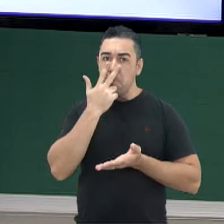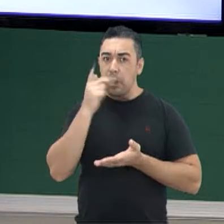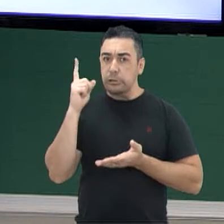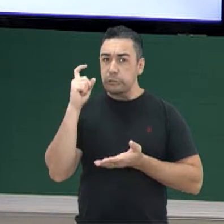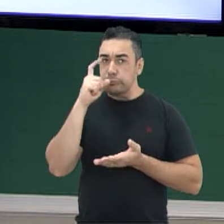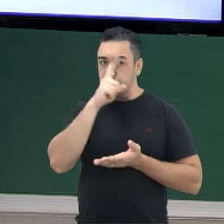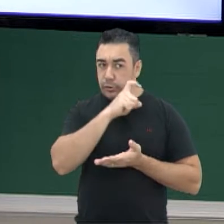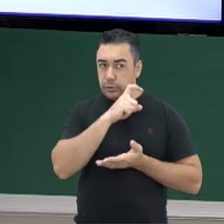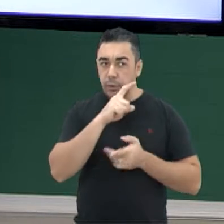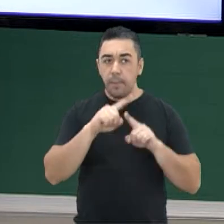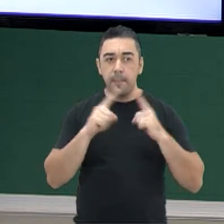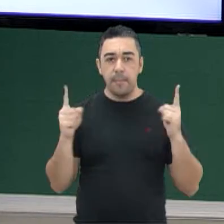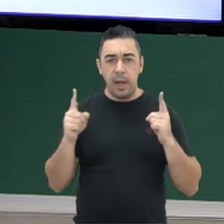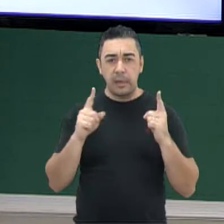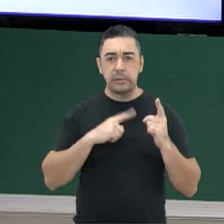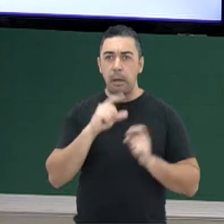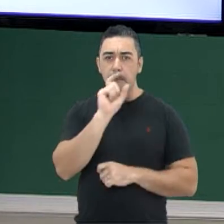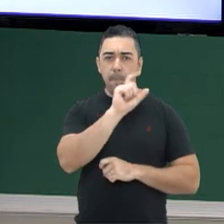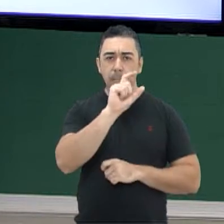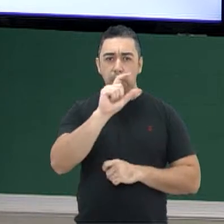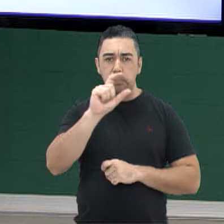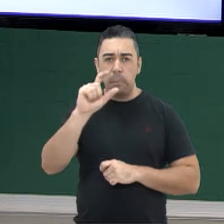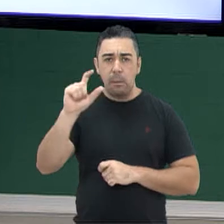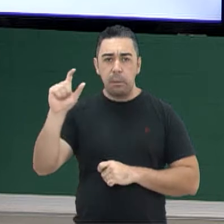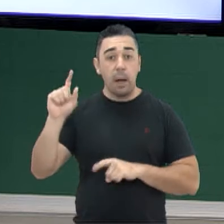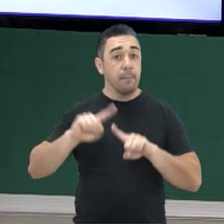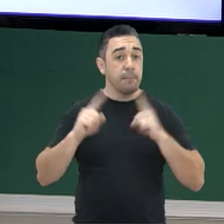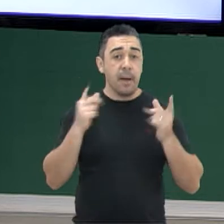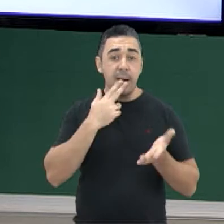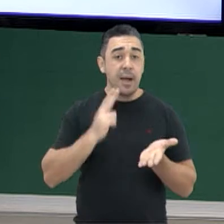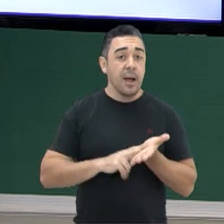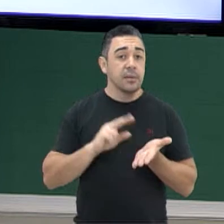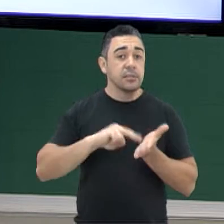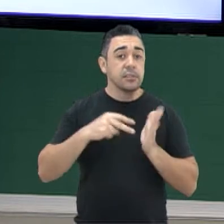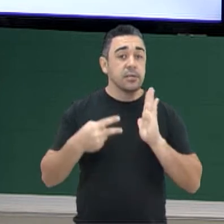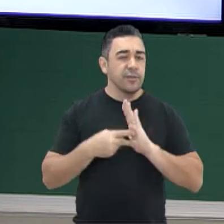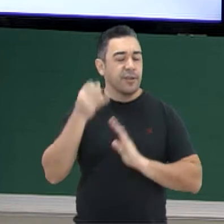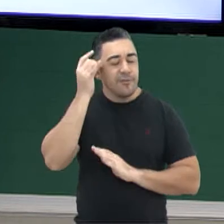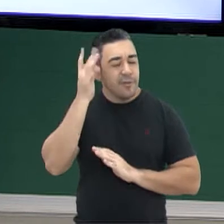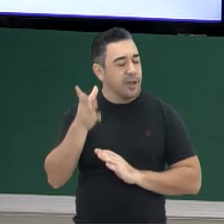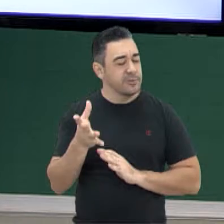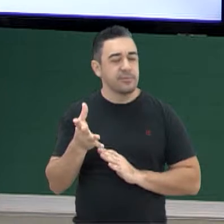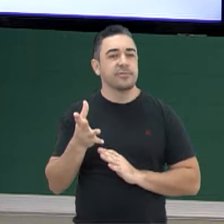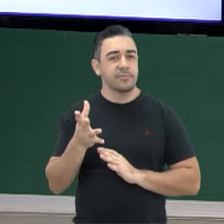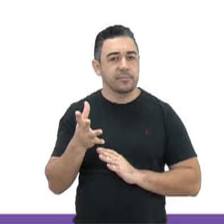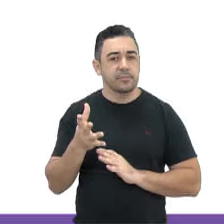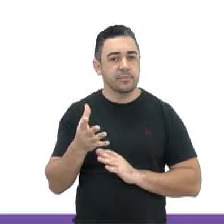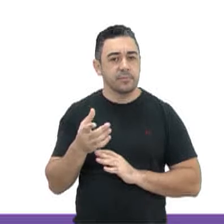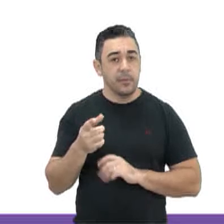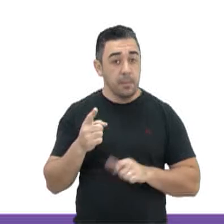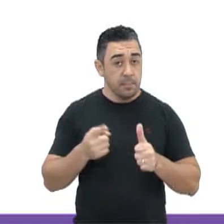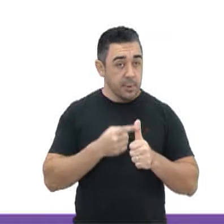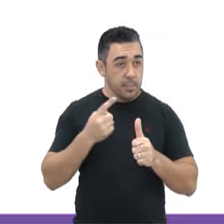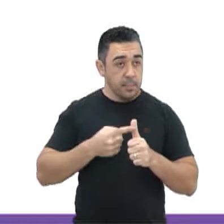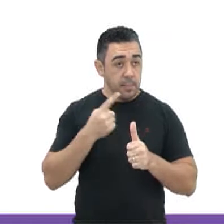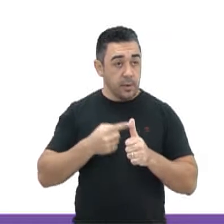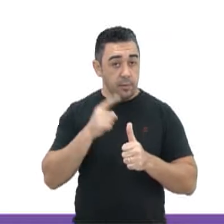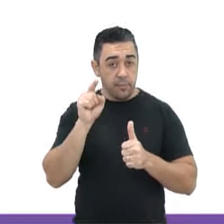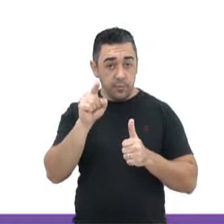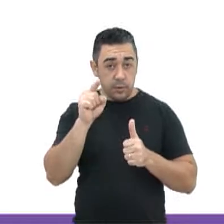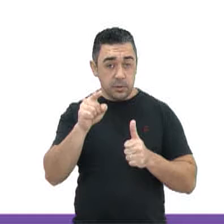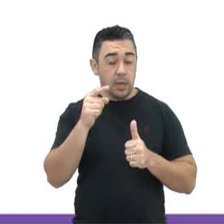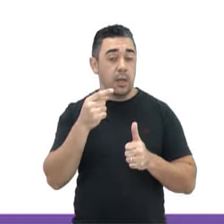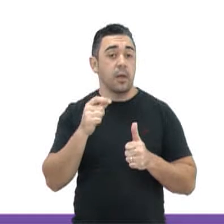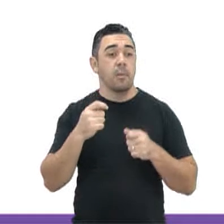você olhando aqui, um monte de imagens, esta carta enigmática é fácil. Primeira coisa, você